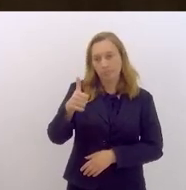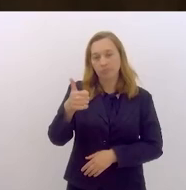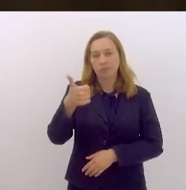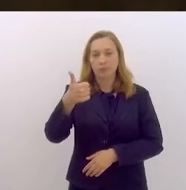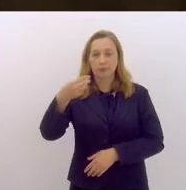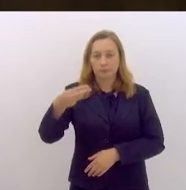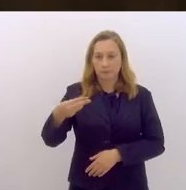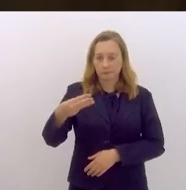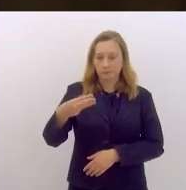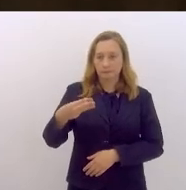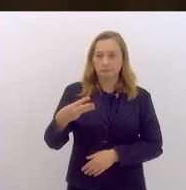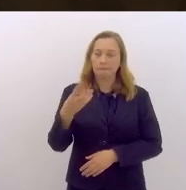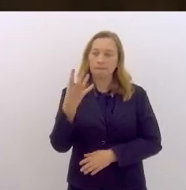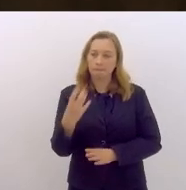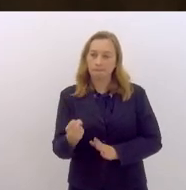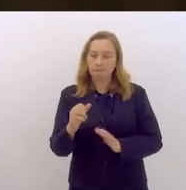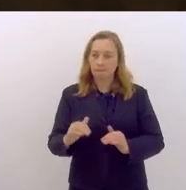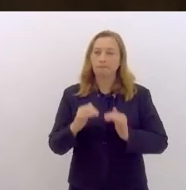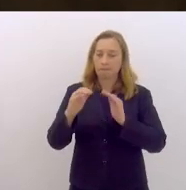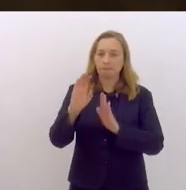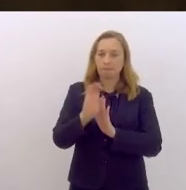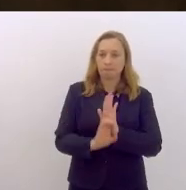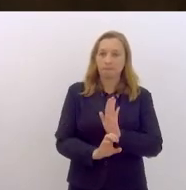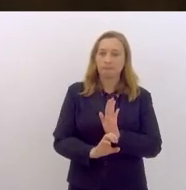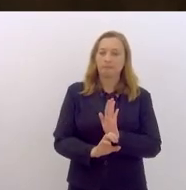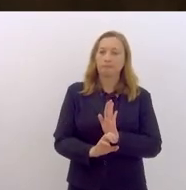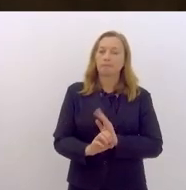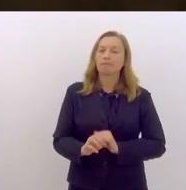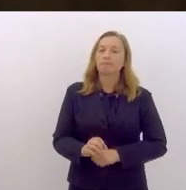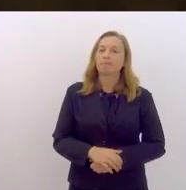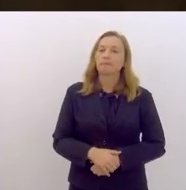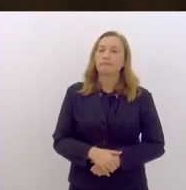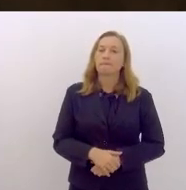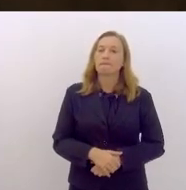13. Favorável com subemendas, emendas